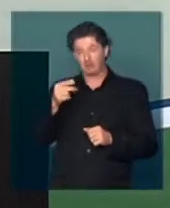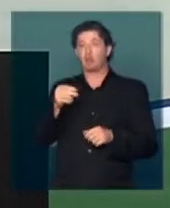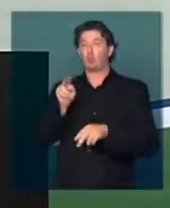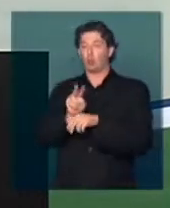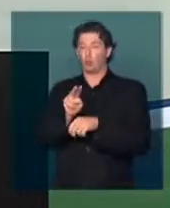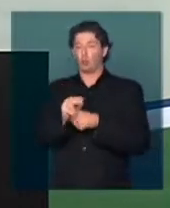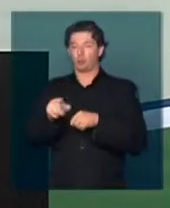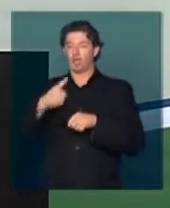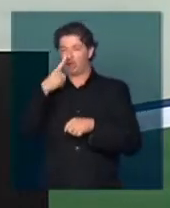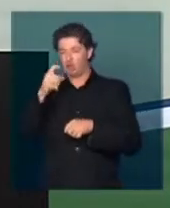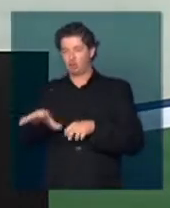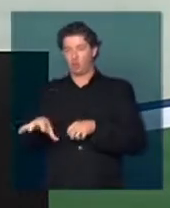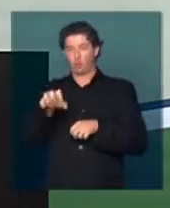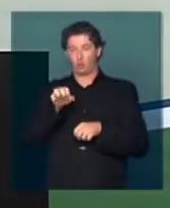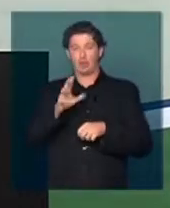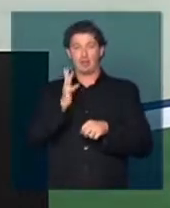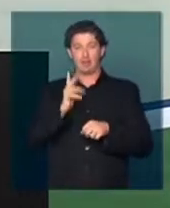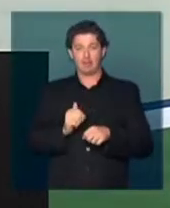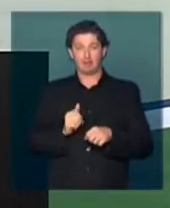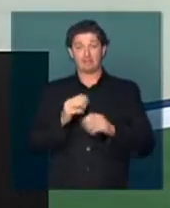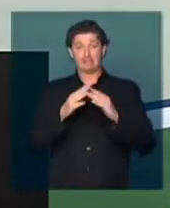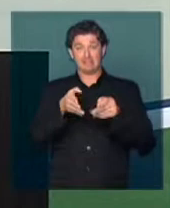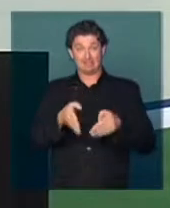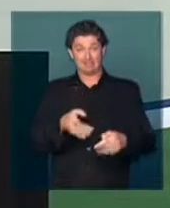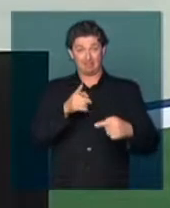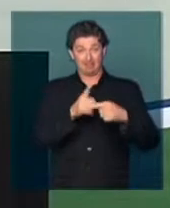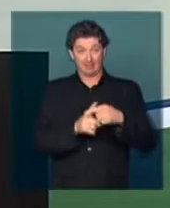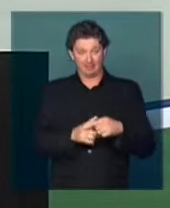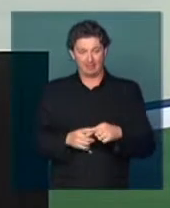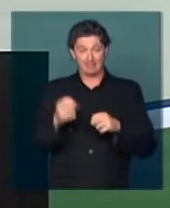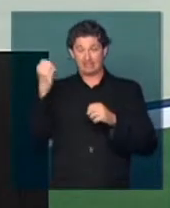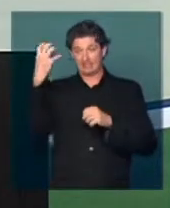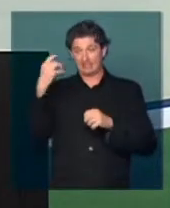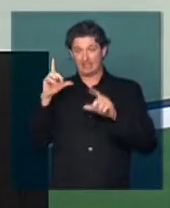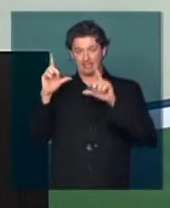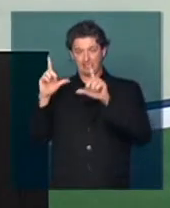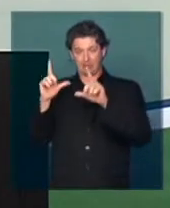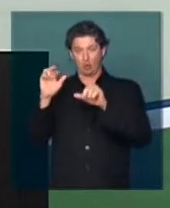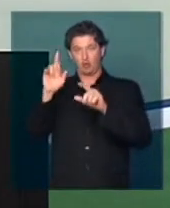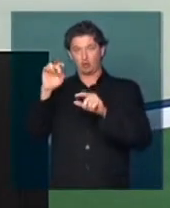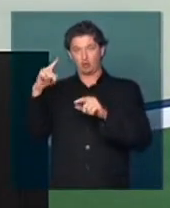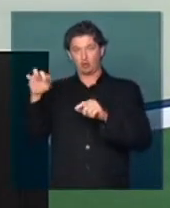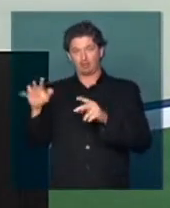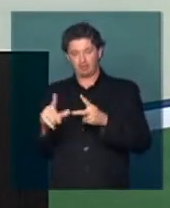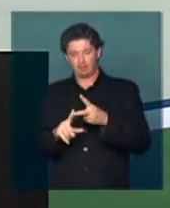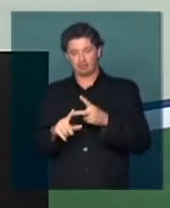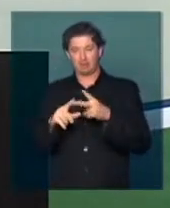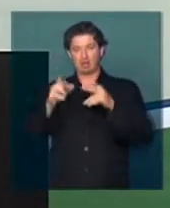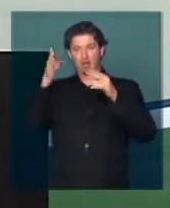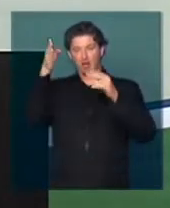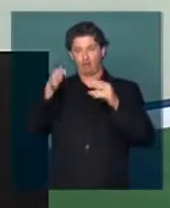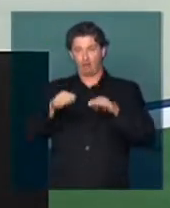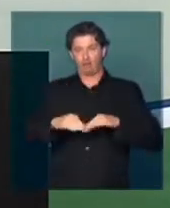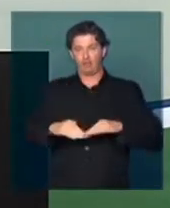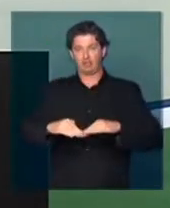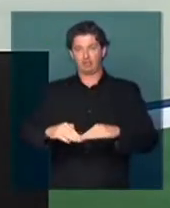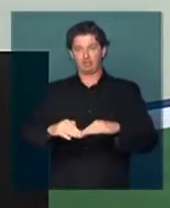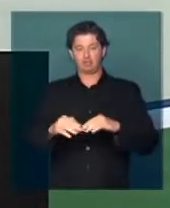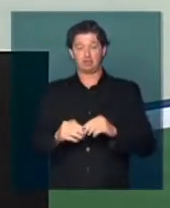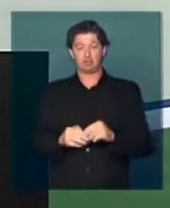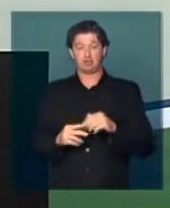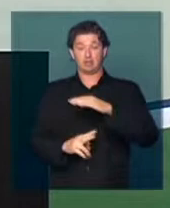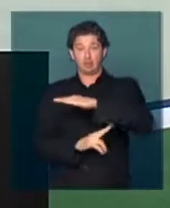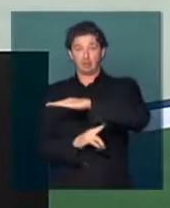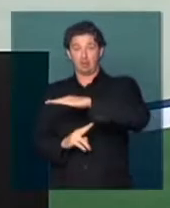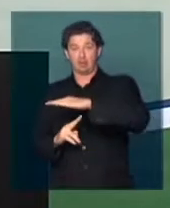do aterro sanitário, do cemitério, da sinalização horizontal, vertical, da lâmpada, da ponte de